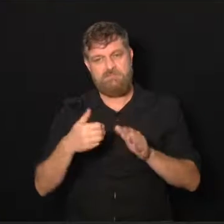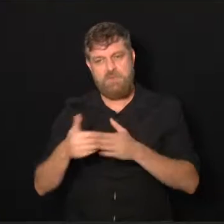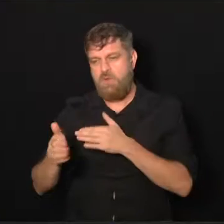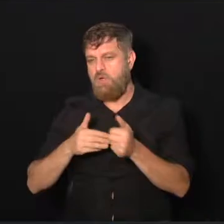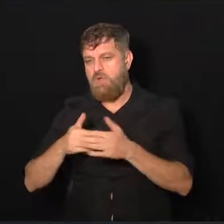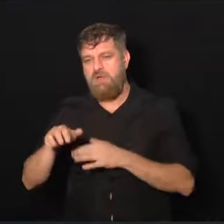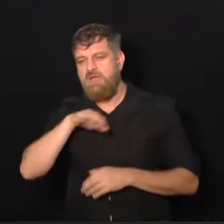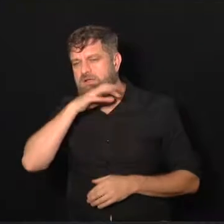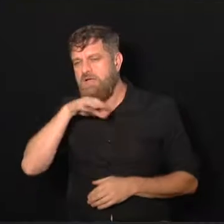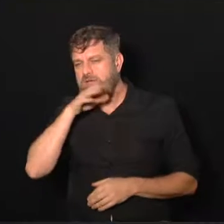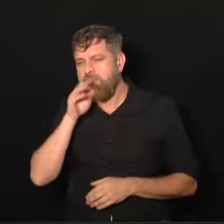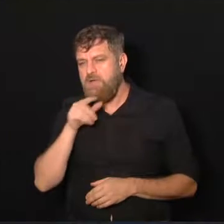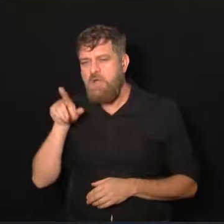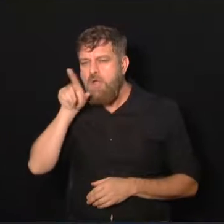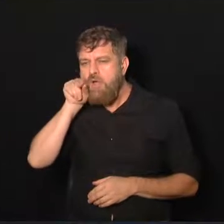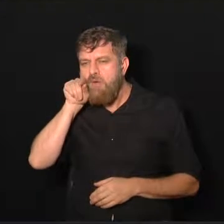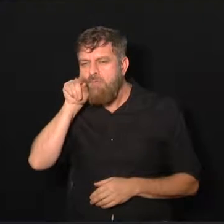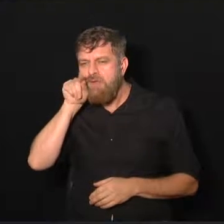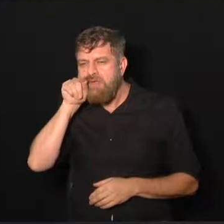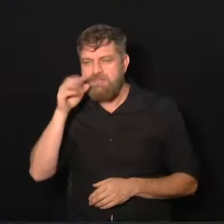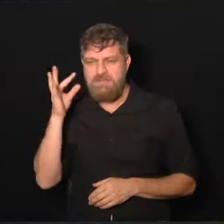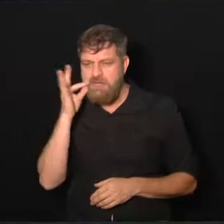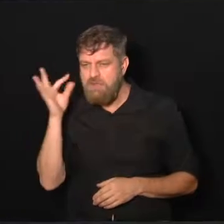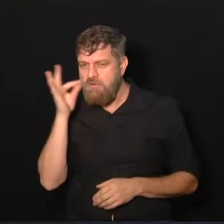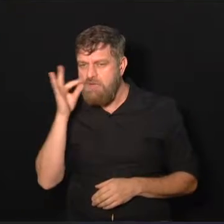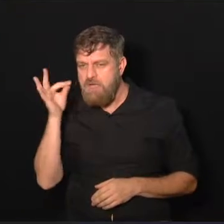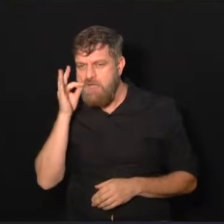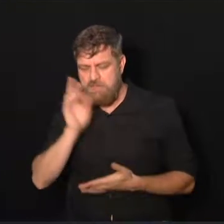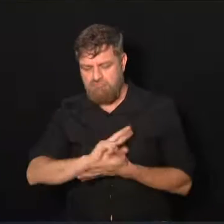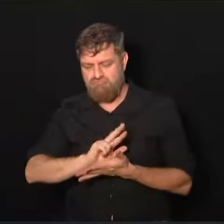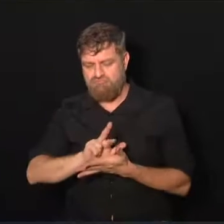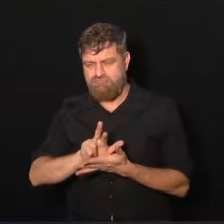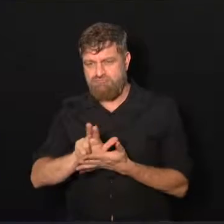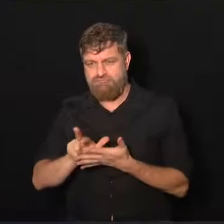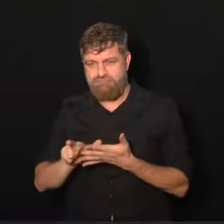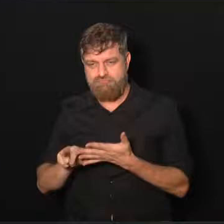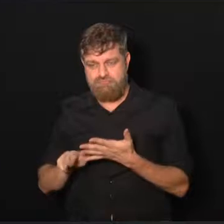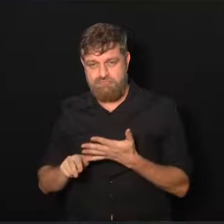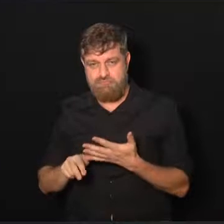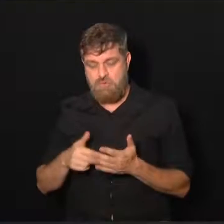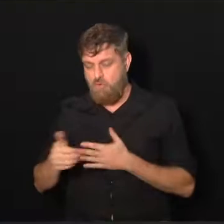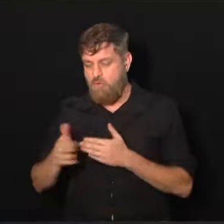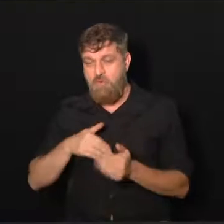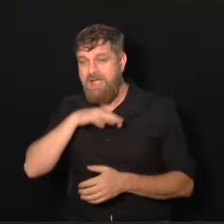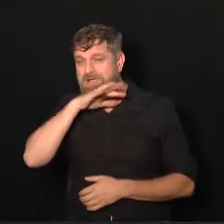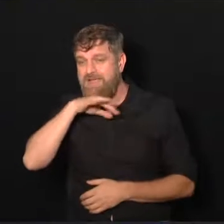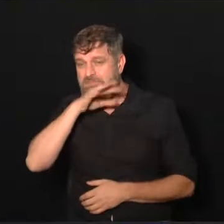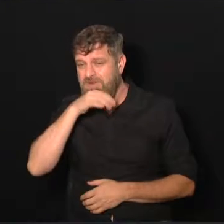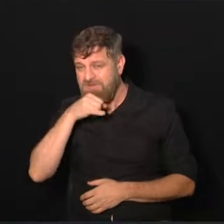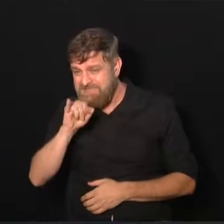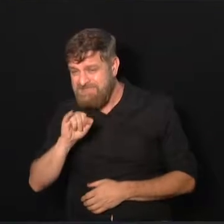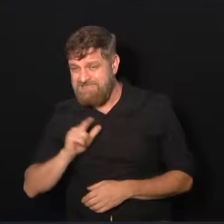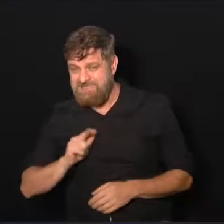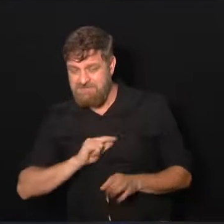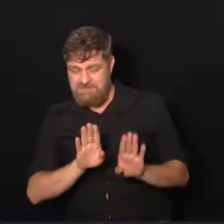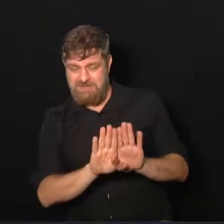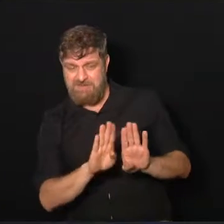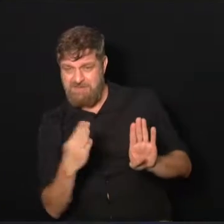seja o gato, seja qual tipo de animal que estiver na clínica, se tiver um